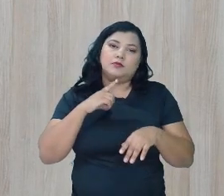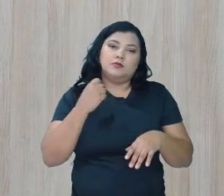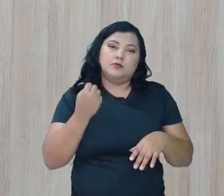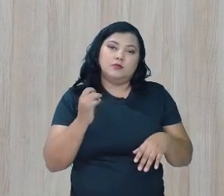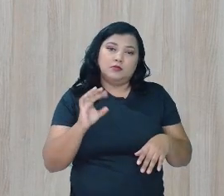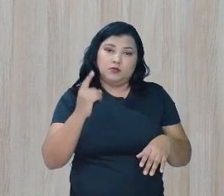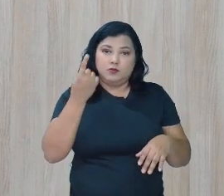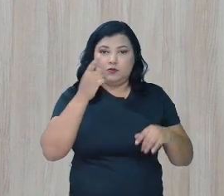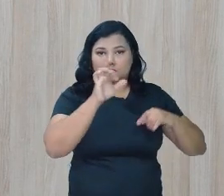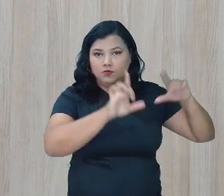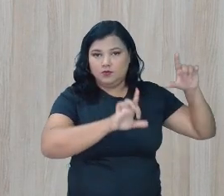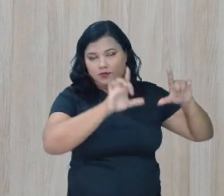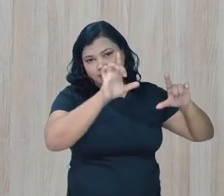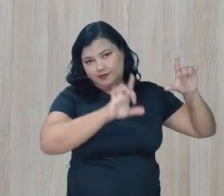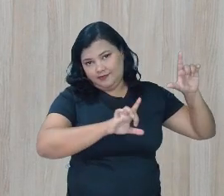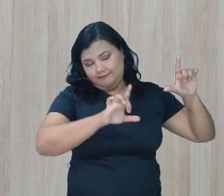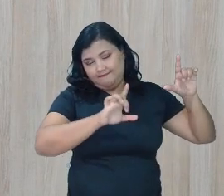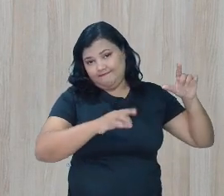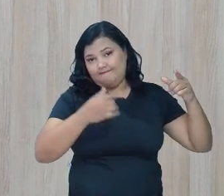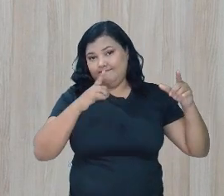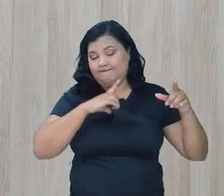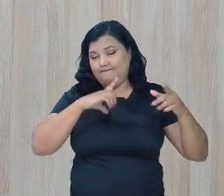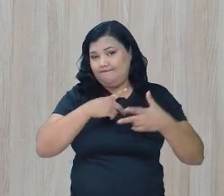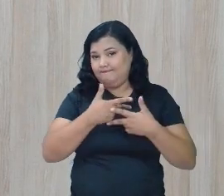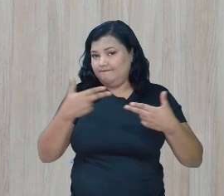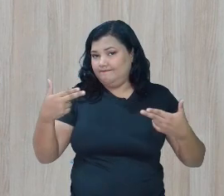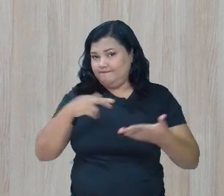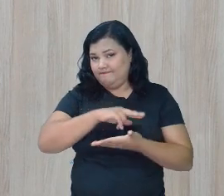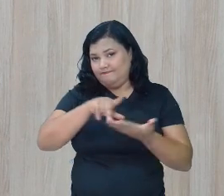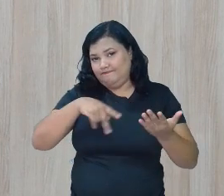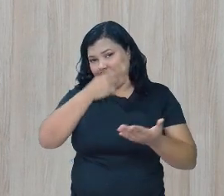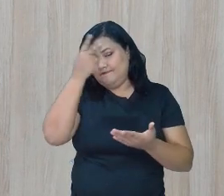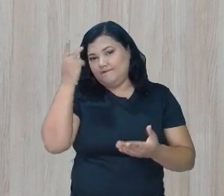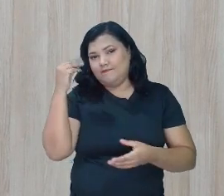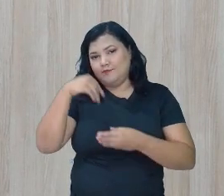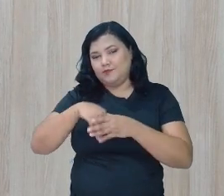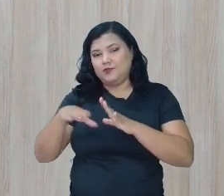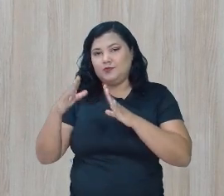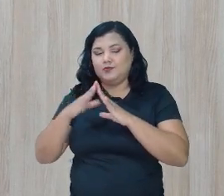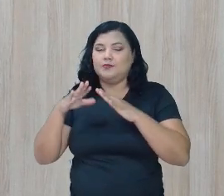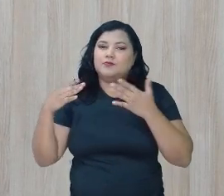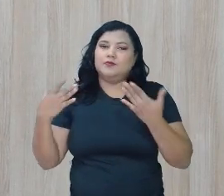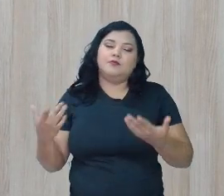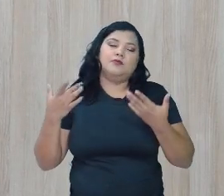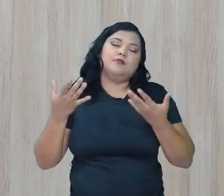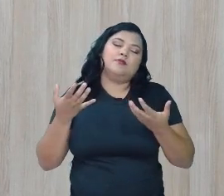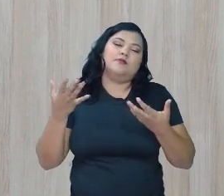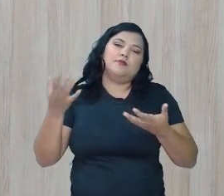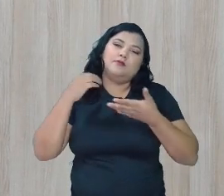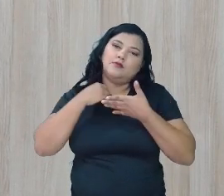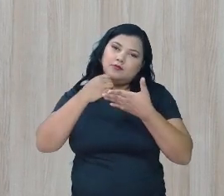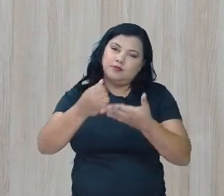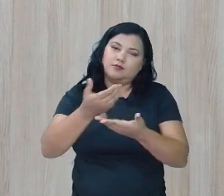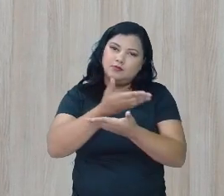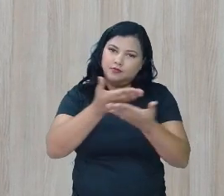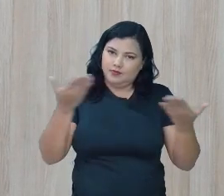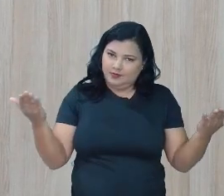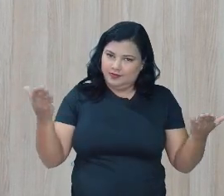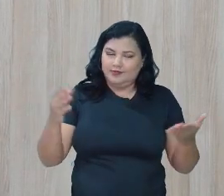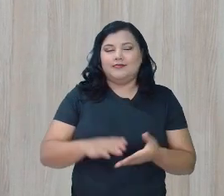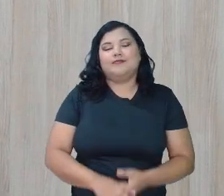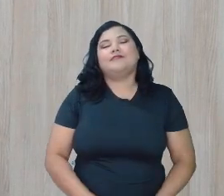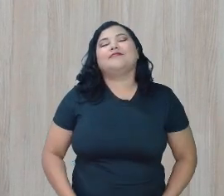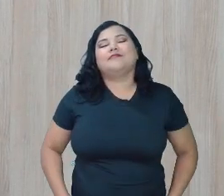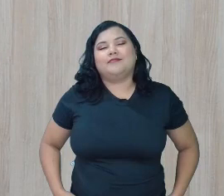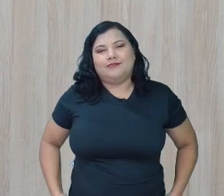assistir suas aulas. Nem sempre acontece isso e isso é muito difícil. Então, eu sempre vou falar